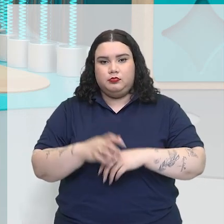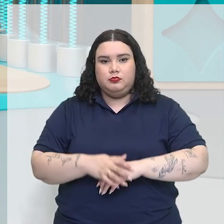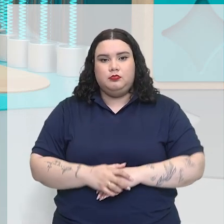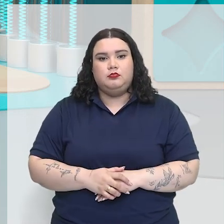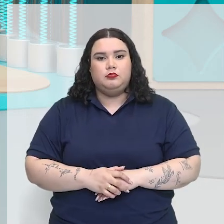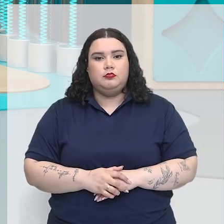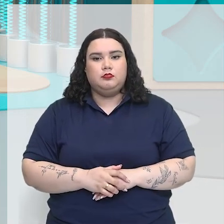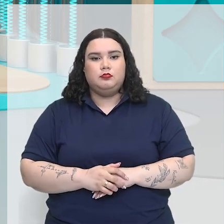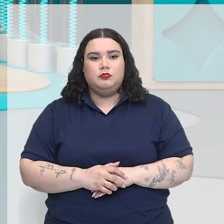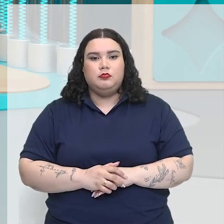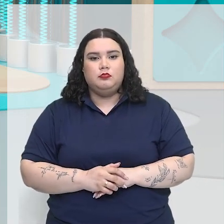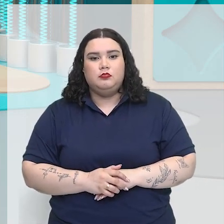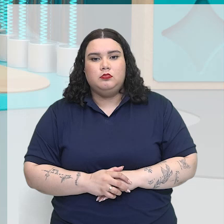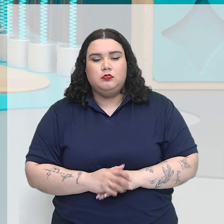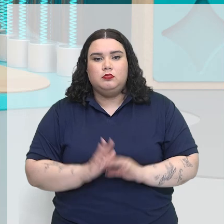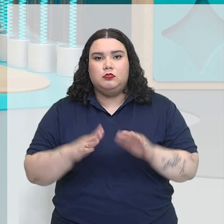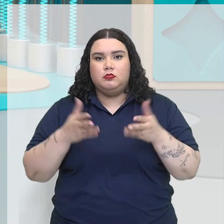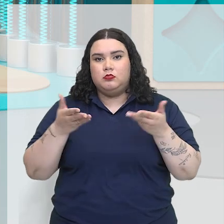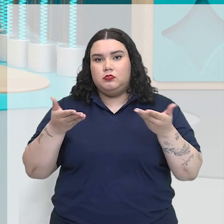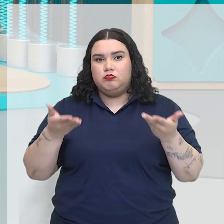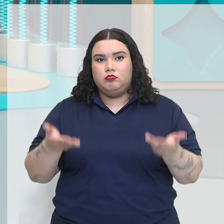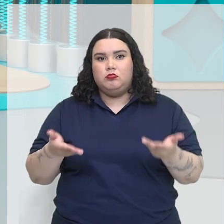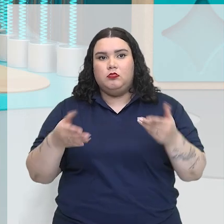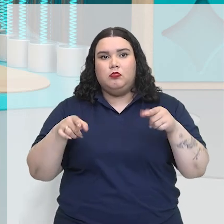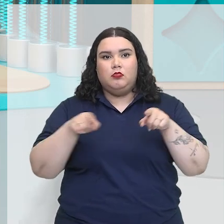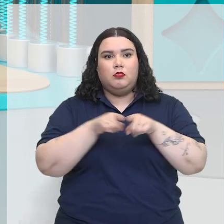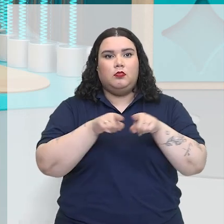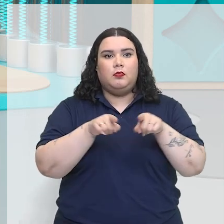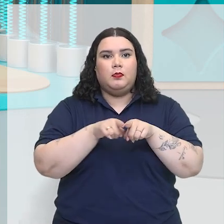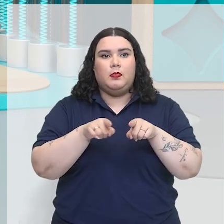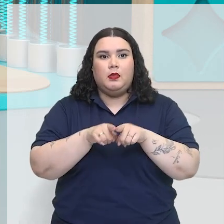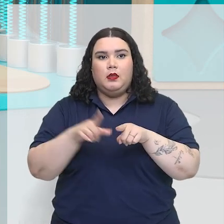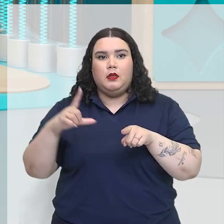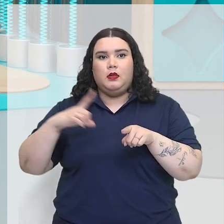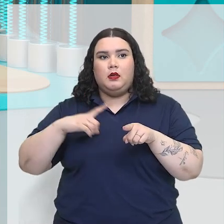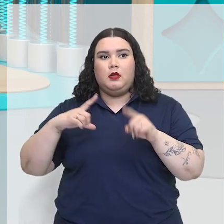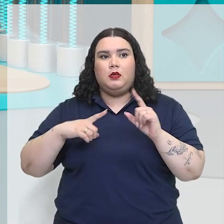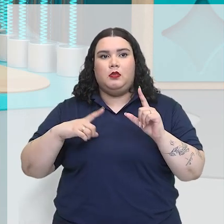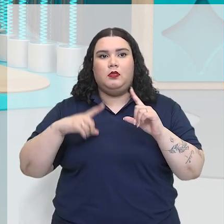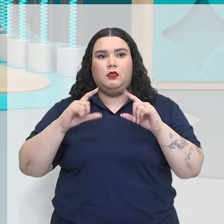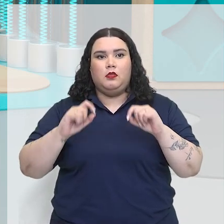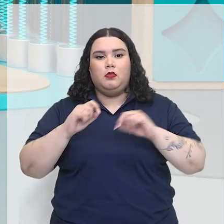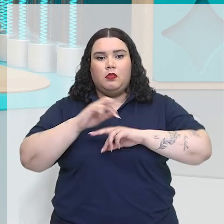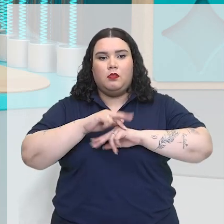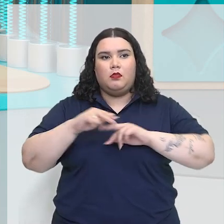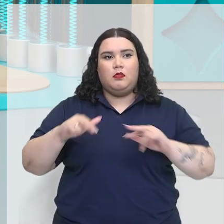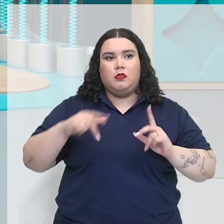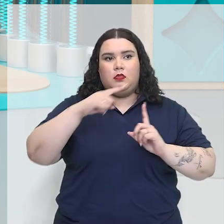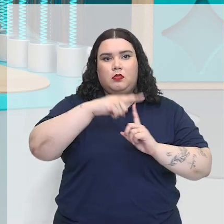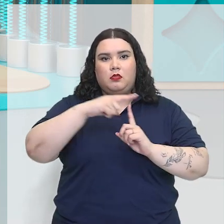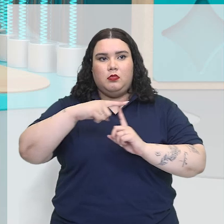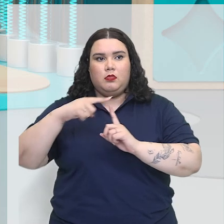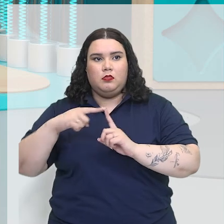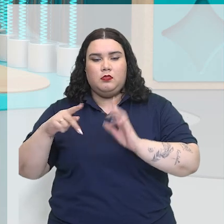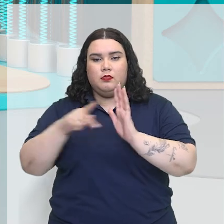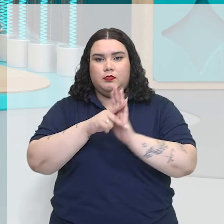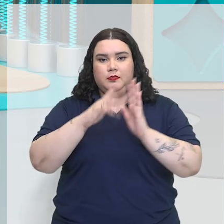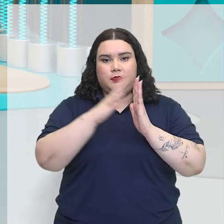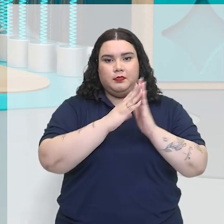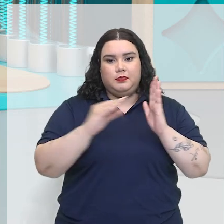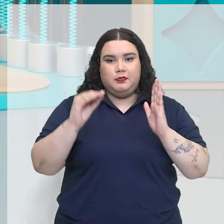facilmente percebida. Então, além disso, há tipos diferentes de